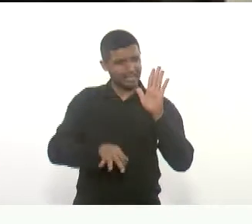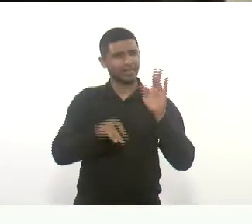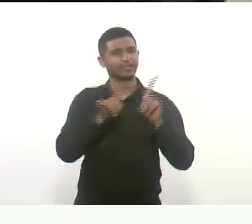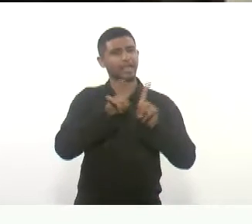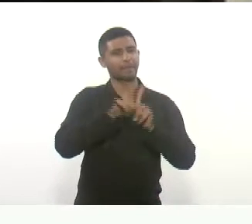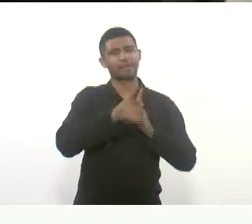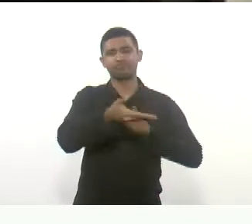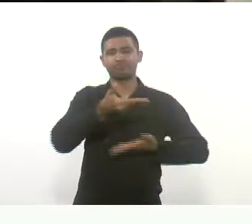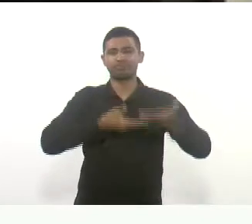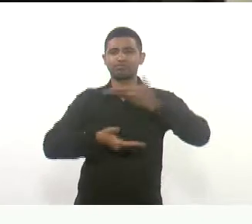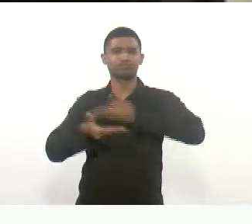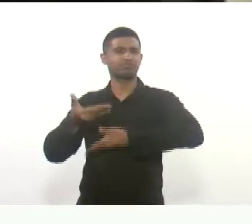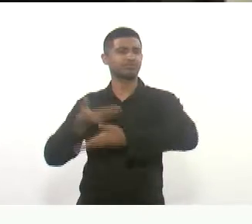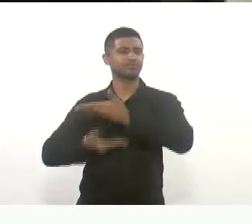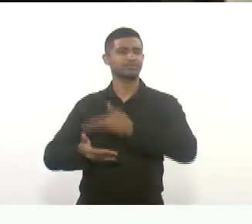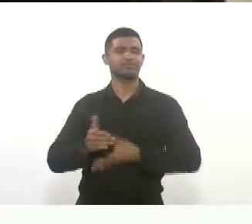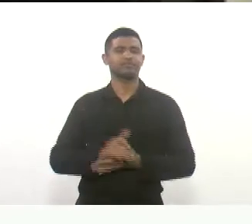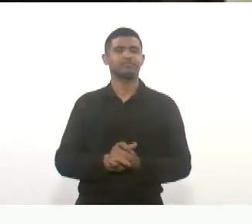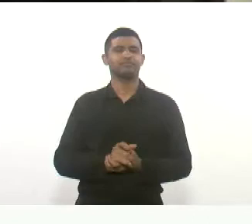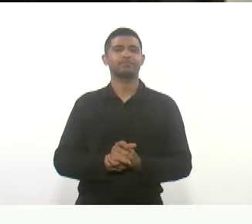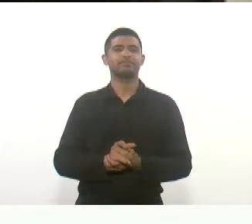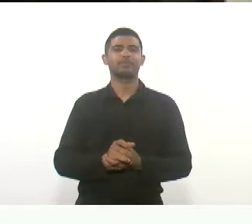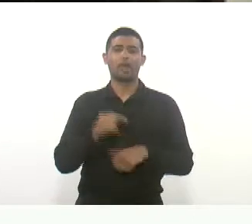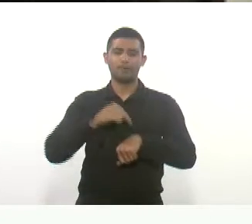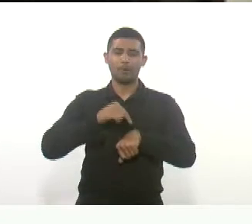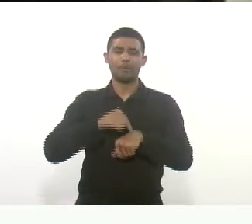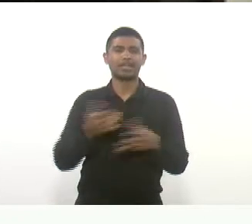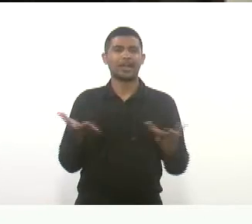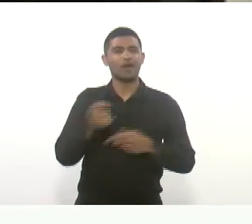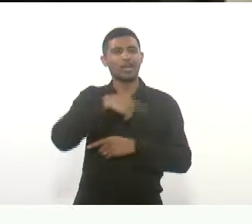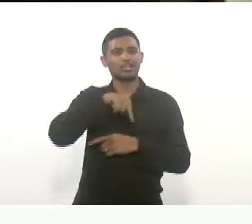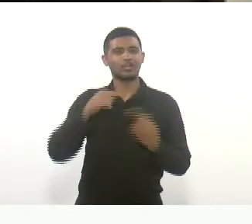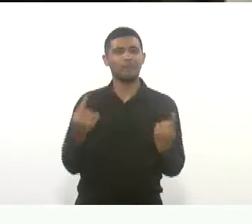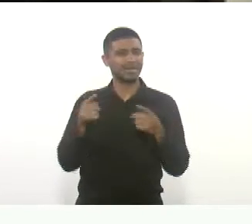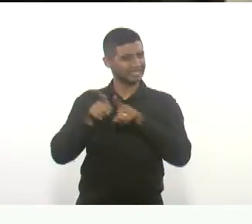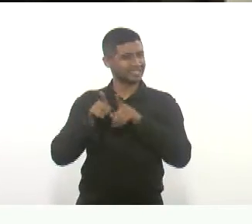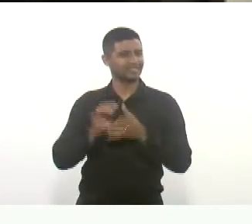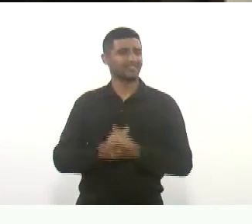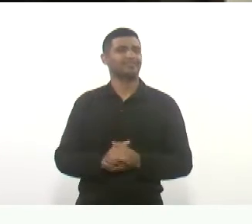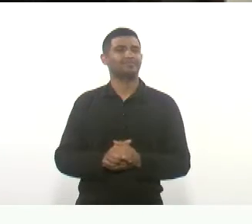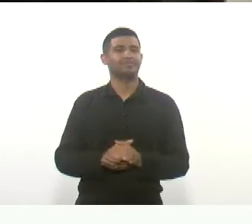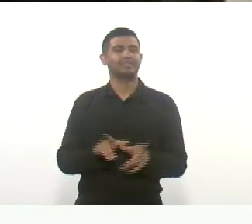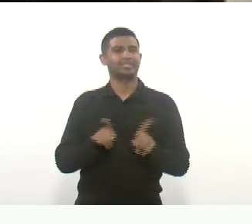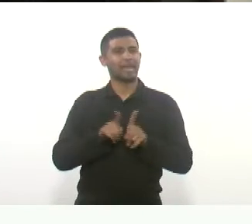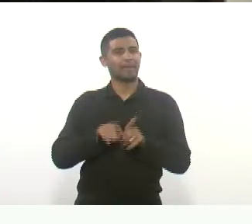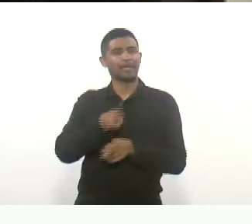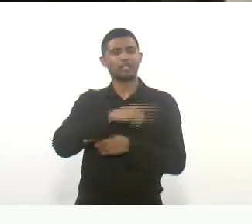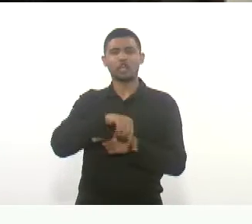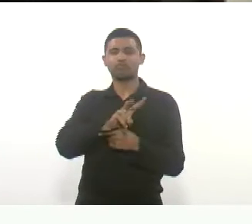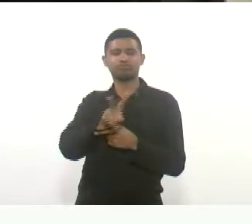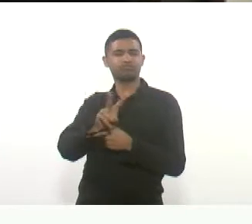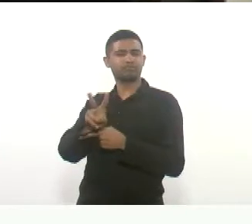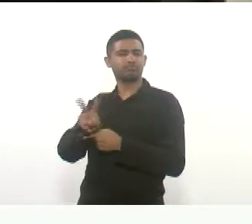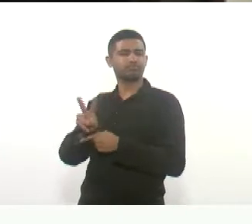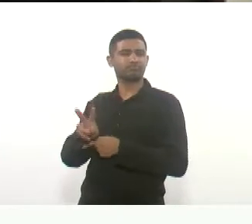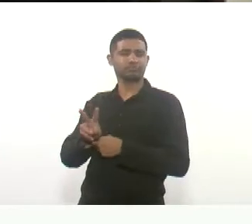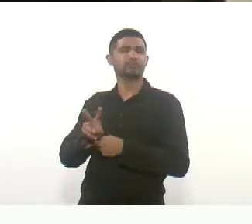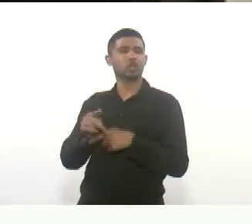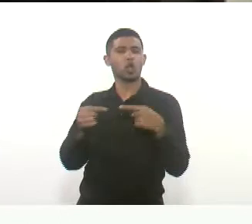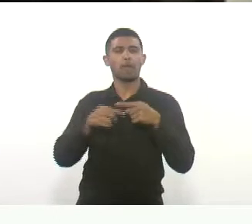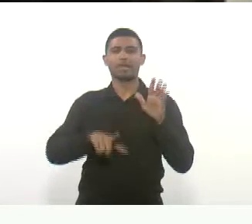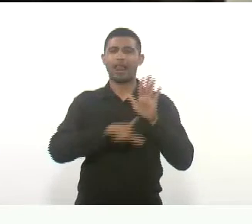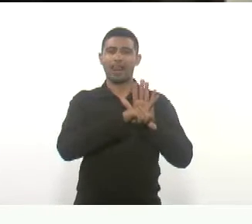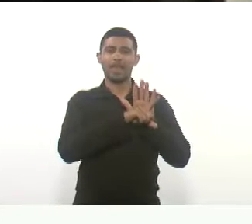contribuir no momento como parceiro e, se for o caso, como fiscalizador dessa